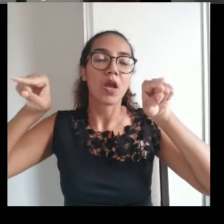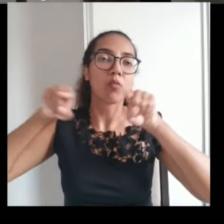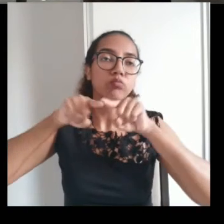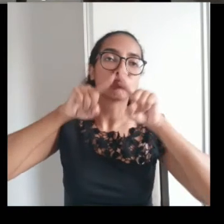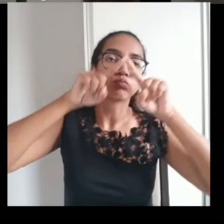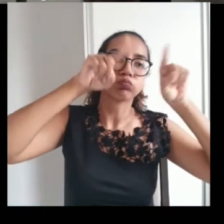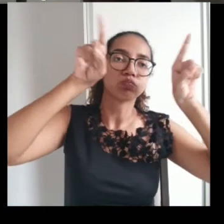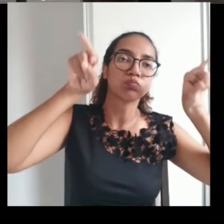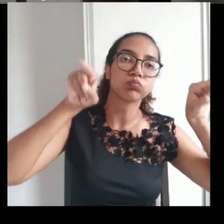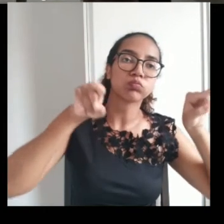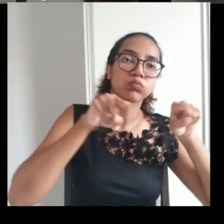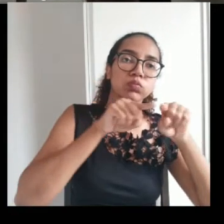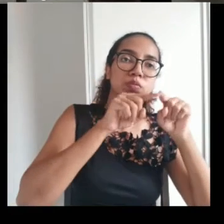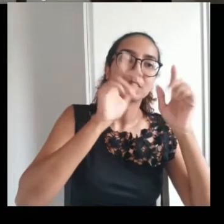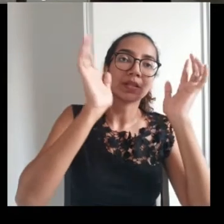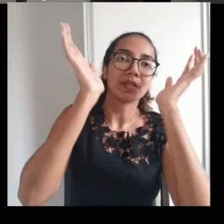forma,